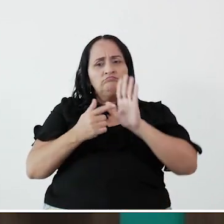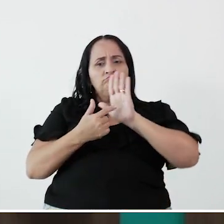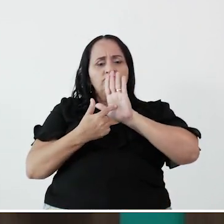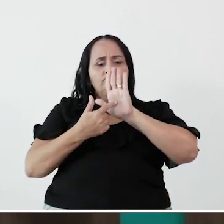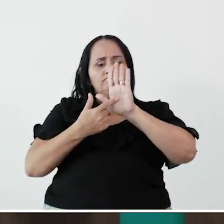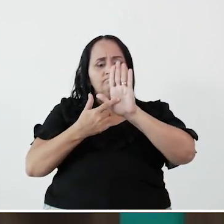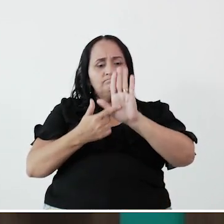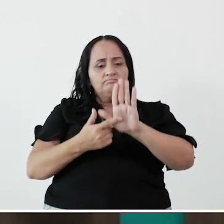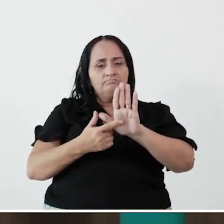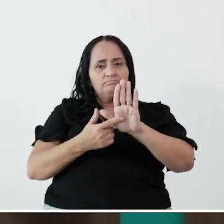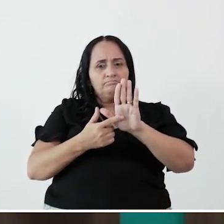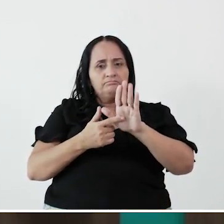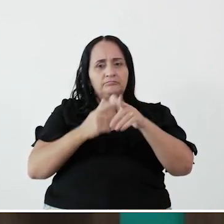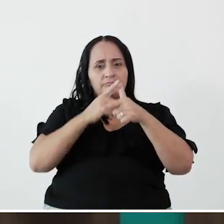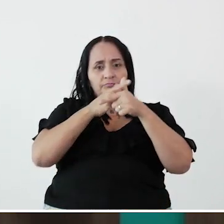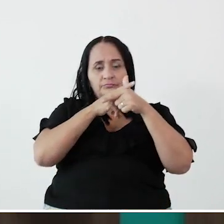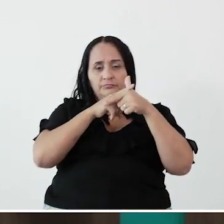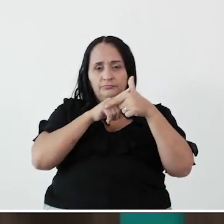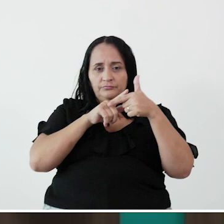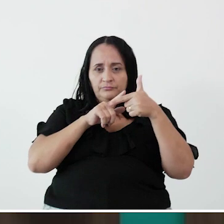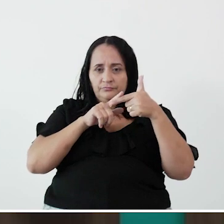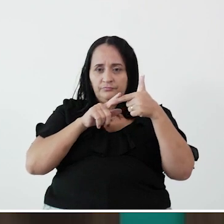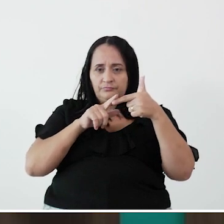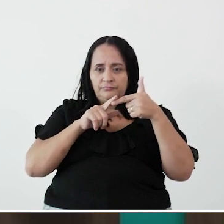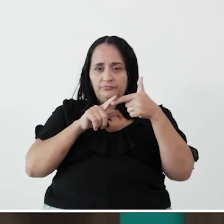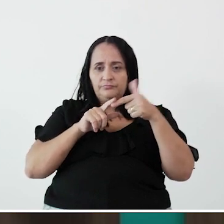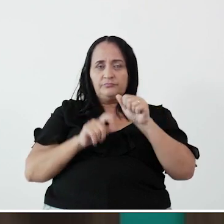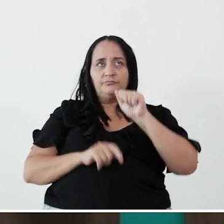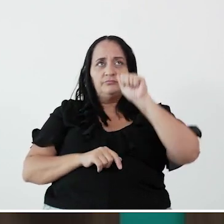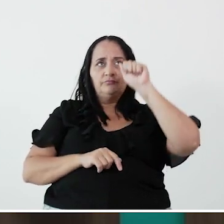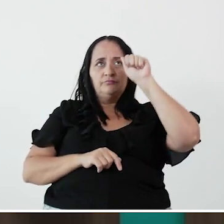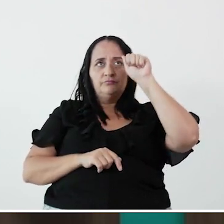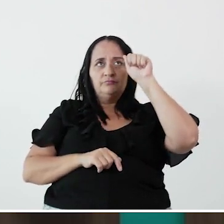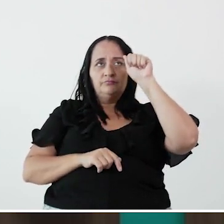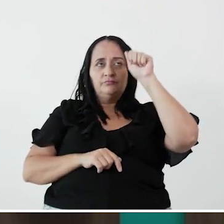ele é dividido em 4 quadrantes. E nós